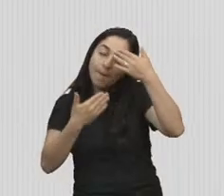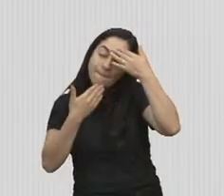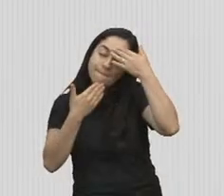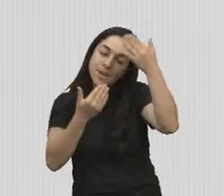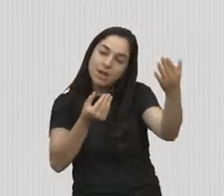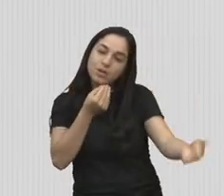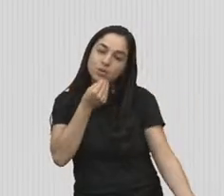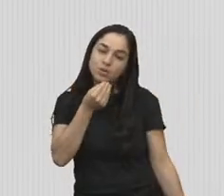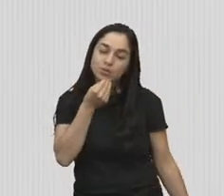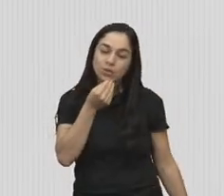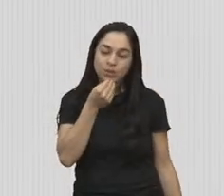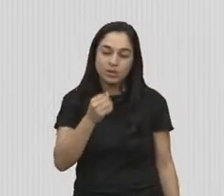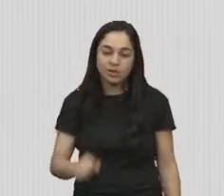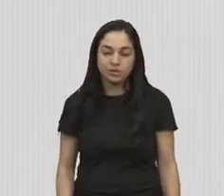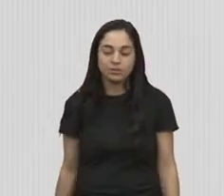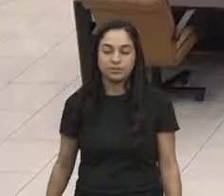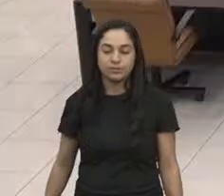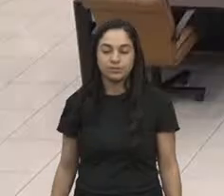aí pela oportunidade.